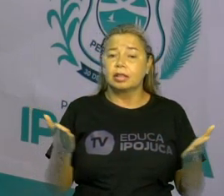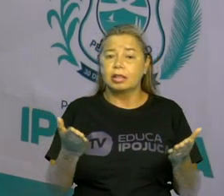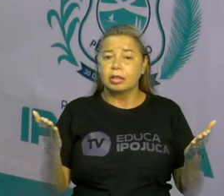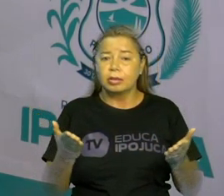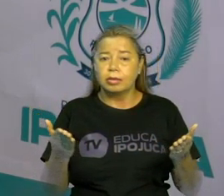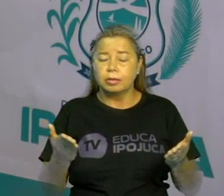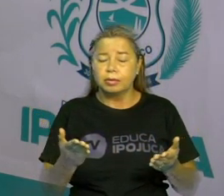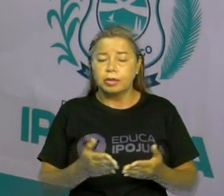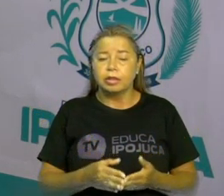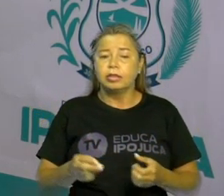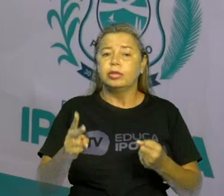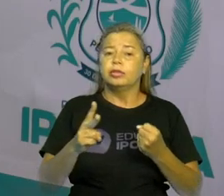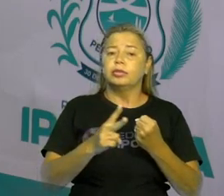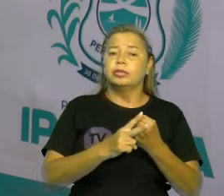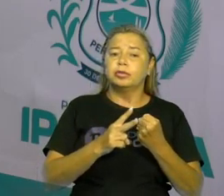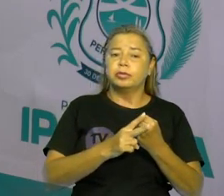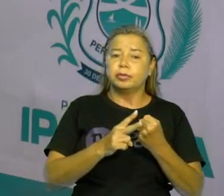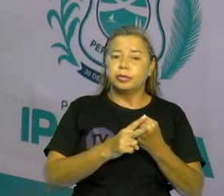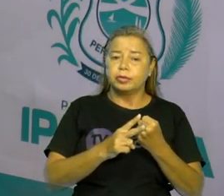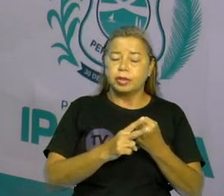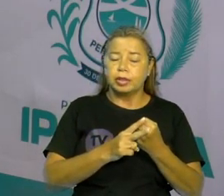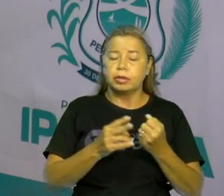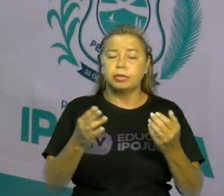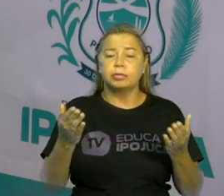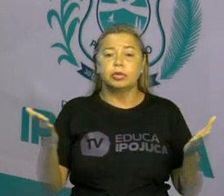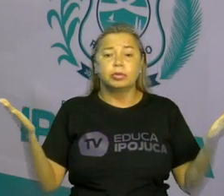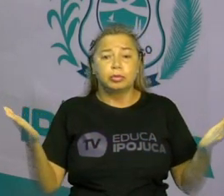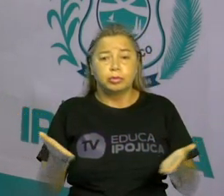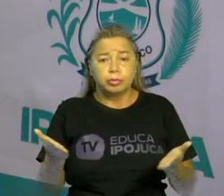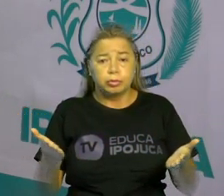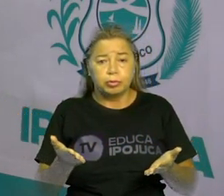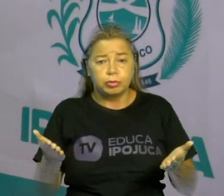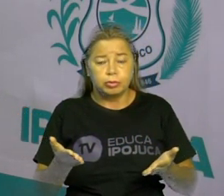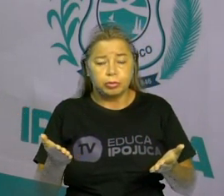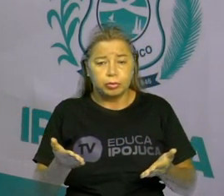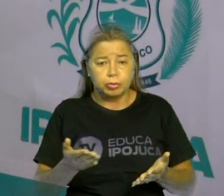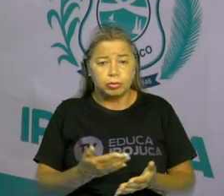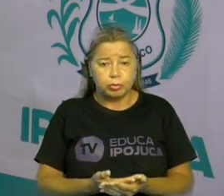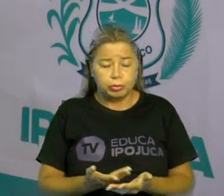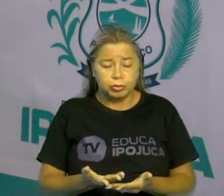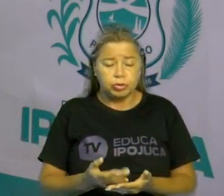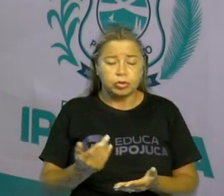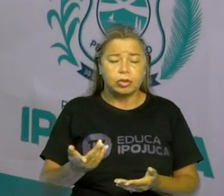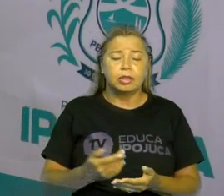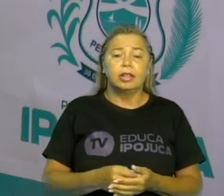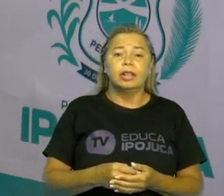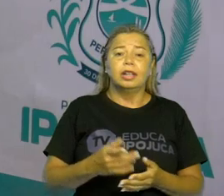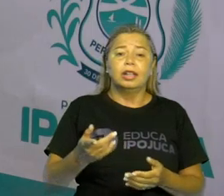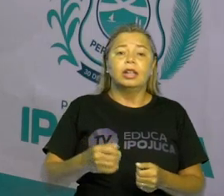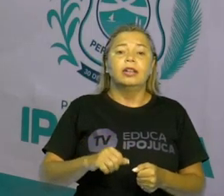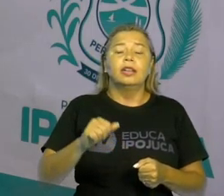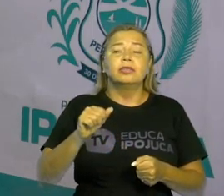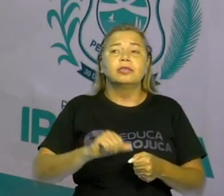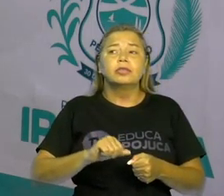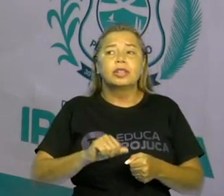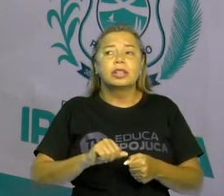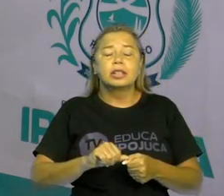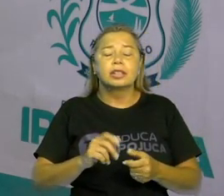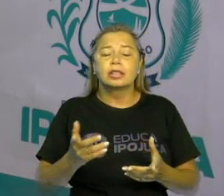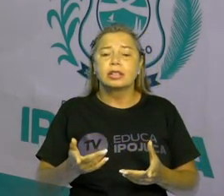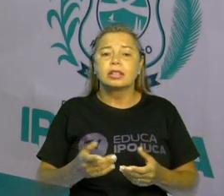quase certo ou você tem certeza entre aspas de que essa ação futura ela vai acontecer